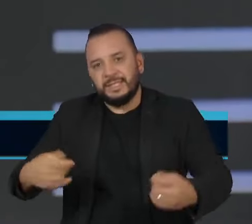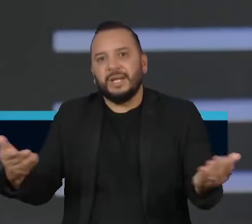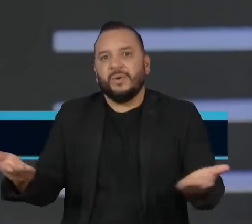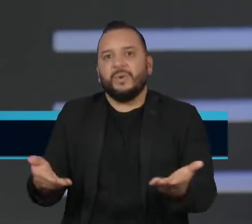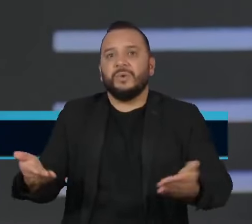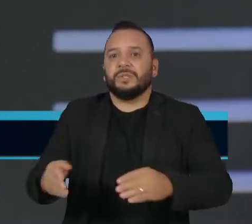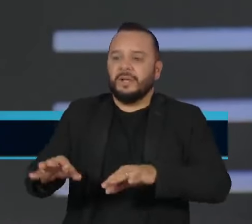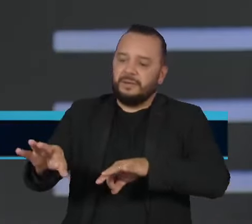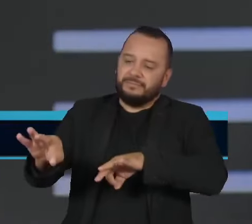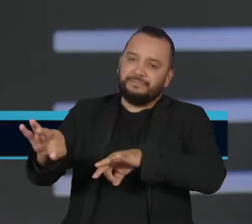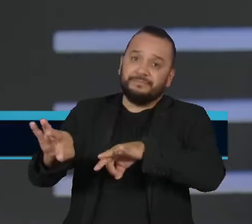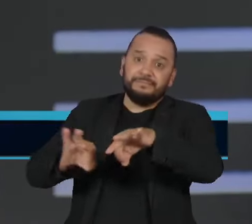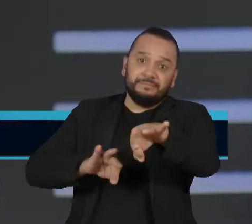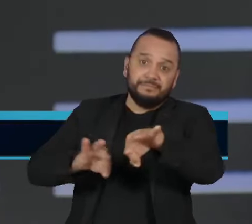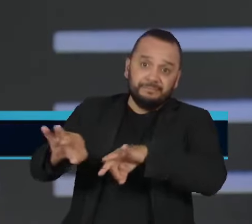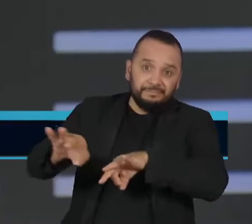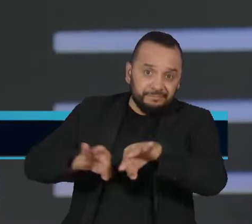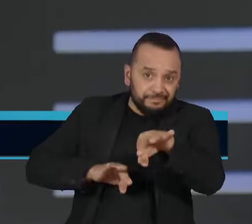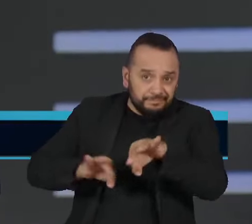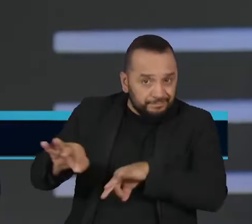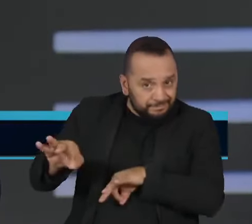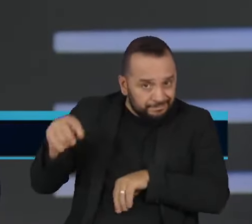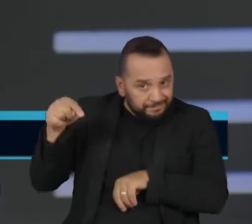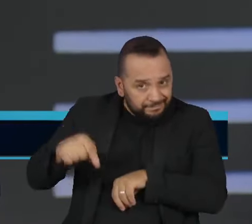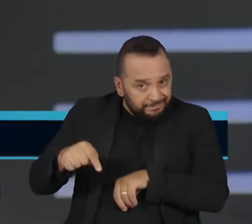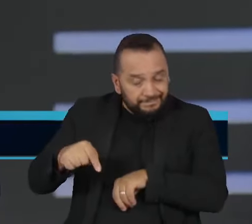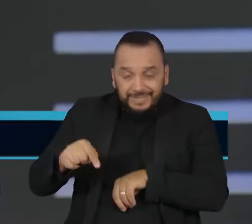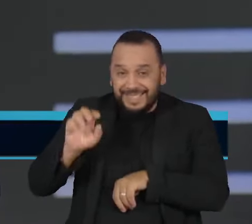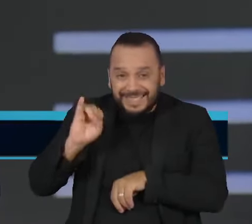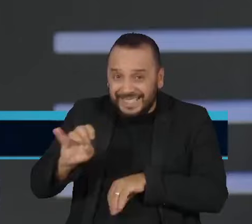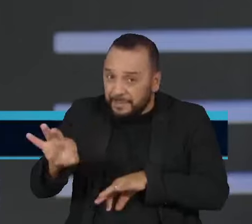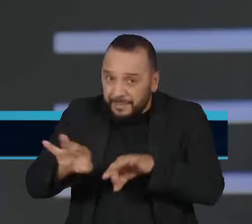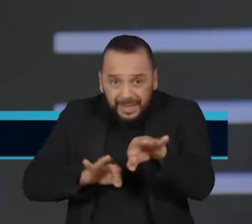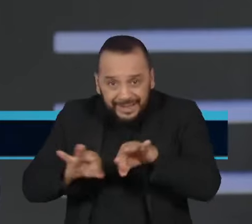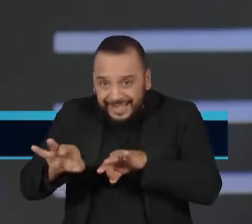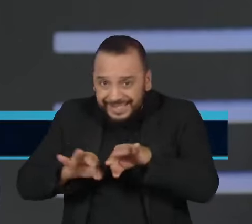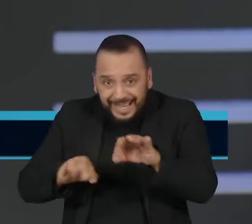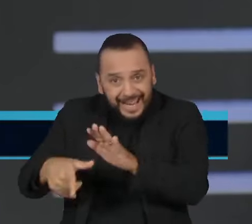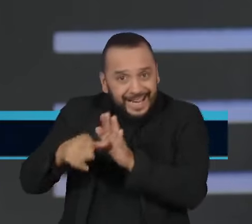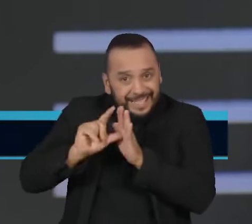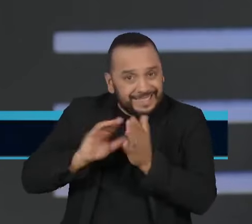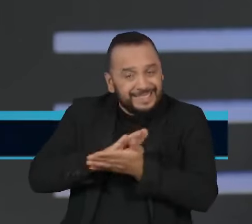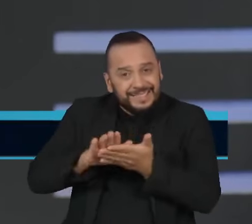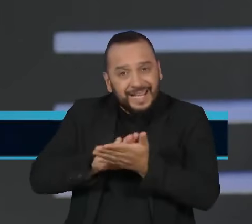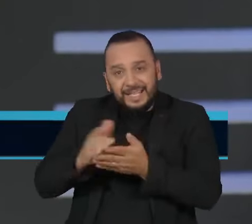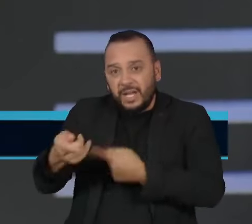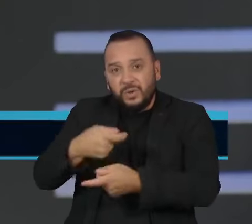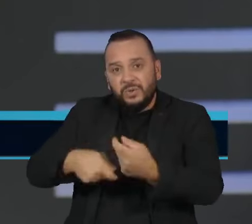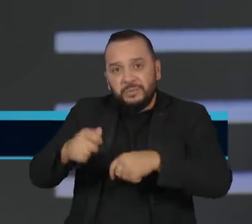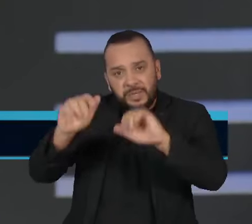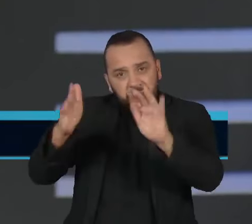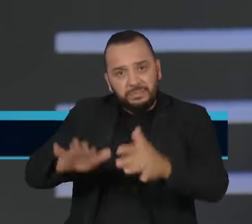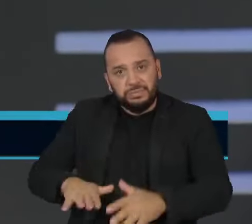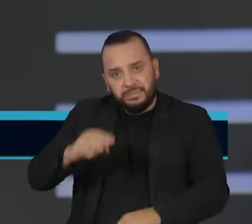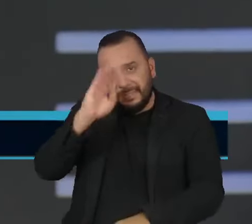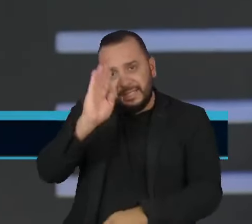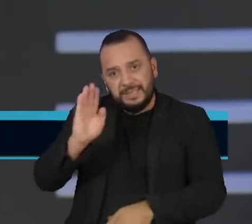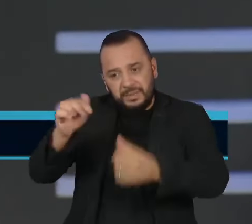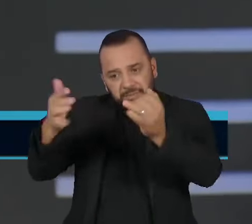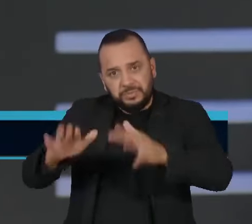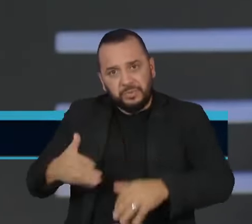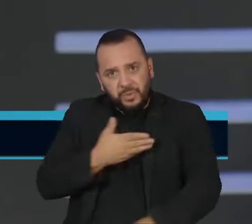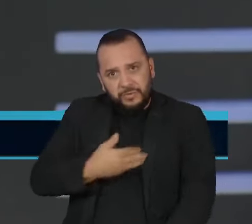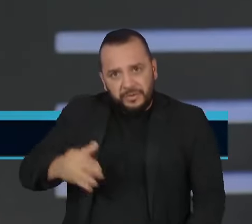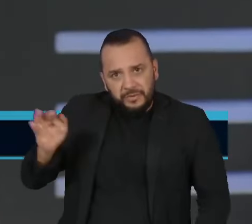sem planejamento a economia não vai paraa frente O Brasil precisa ter cuidado em relações quando ele fala o Brasil não é só o governo federal